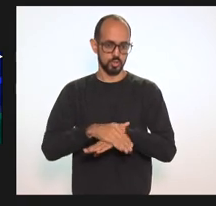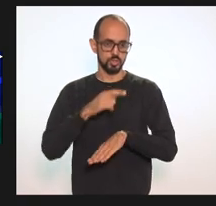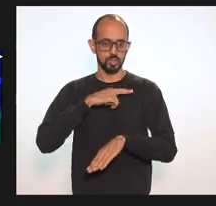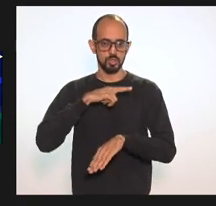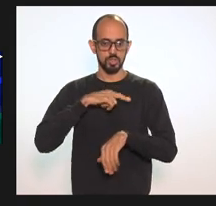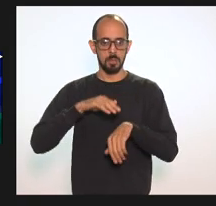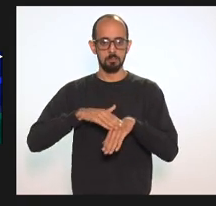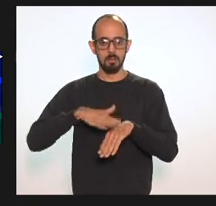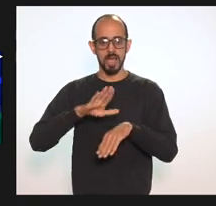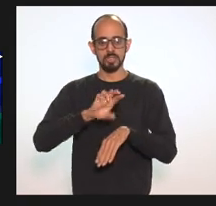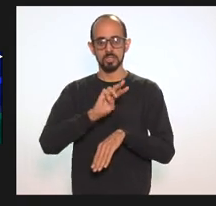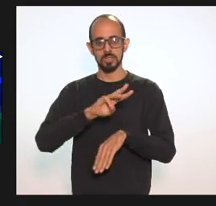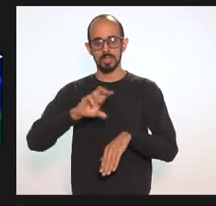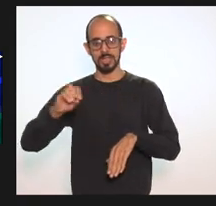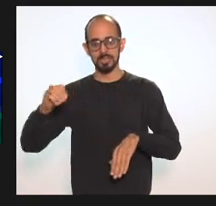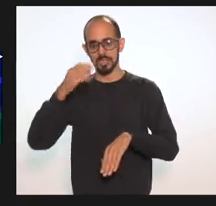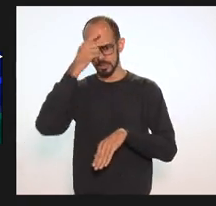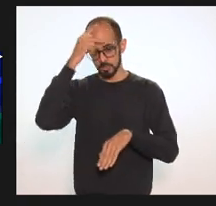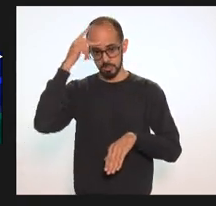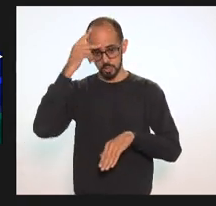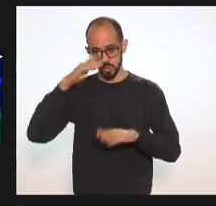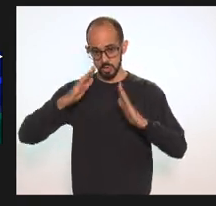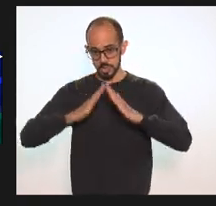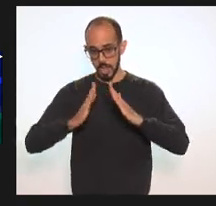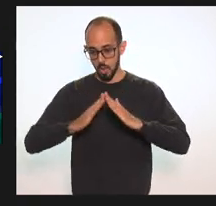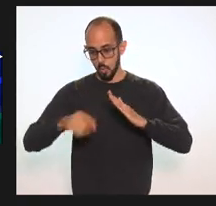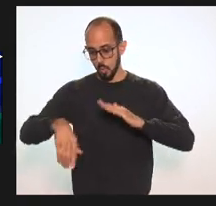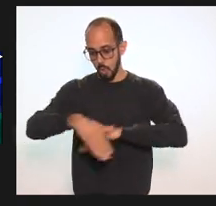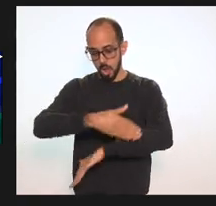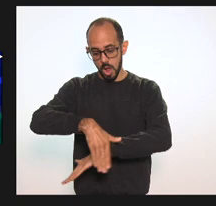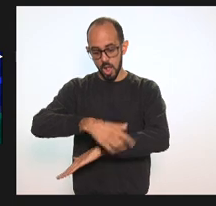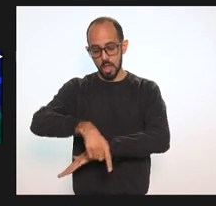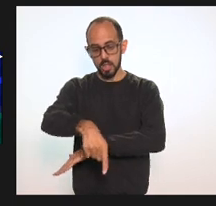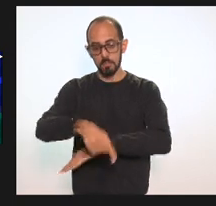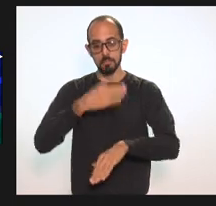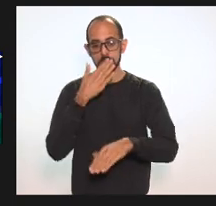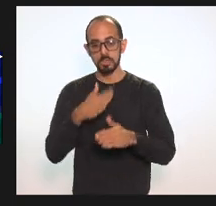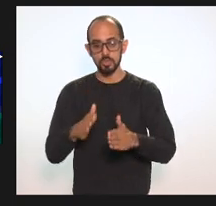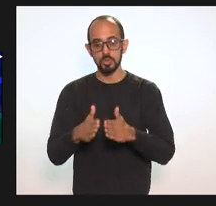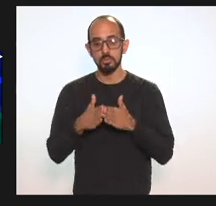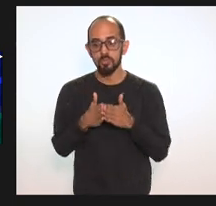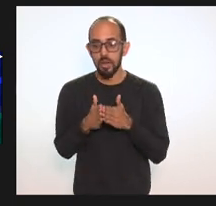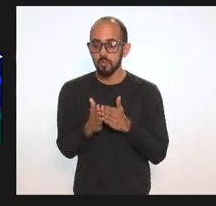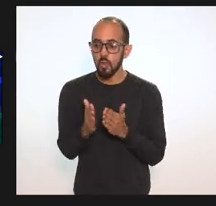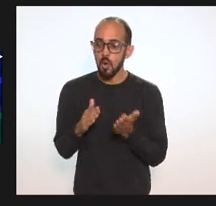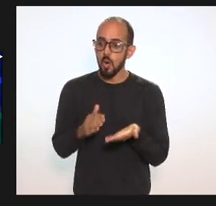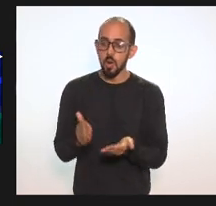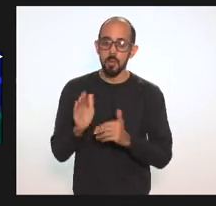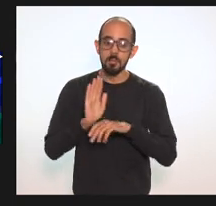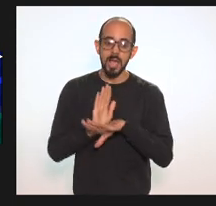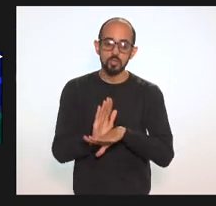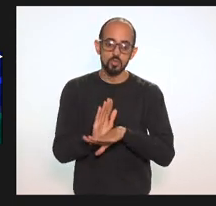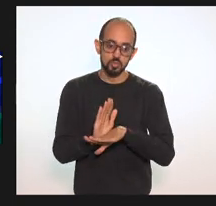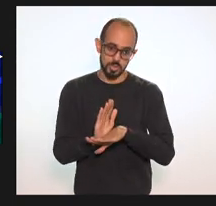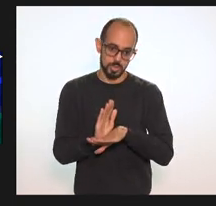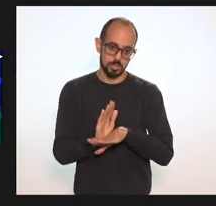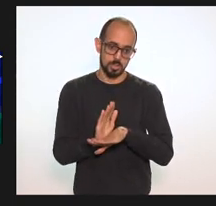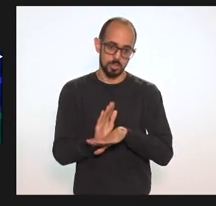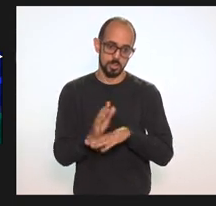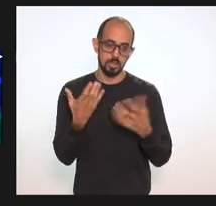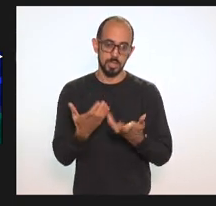300 moradores de rua pedindo pelo amor de Deus ajuda querendo um trabalho